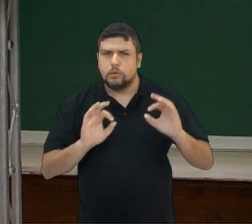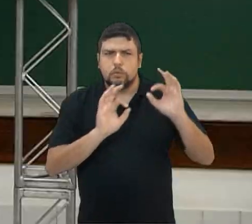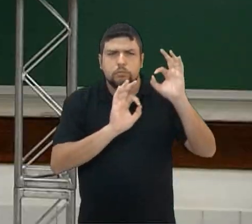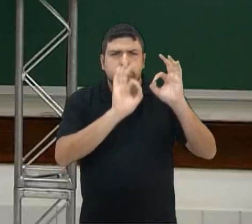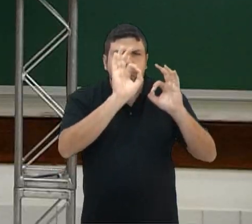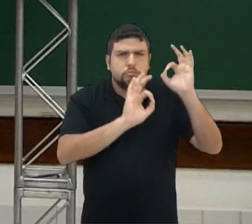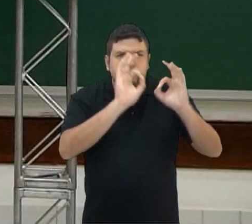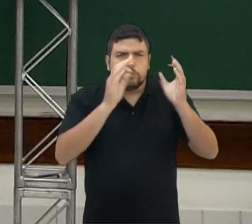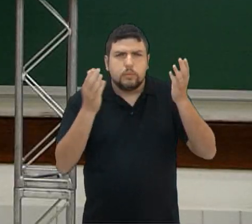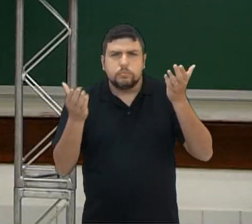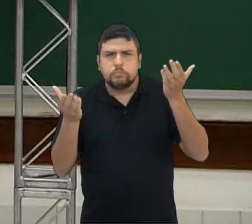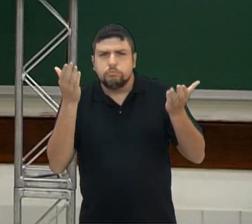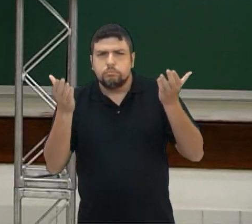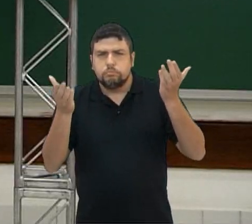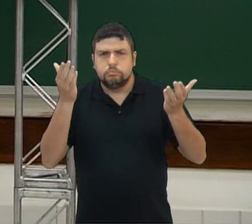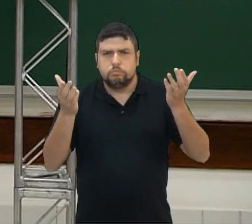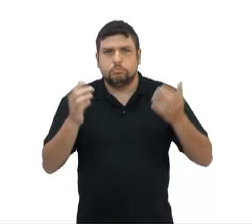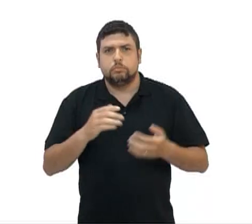ver?